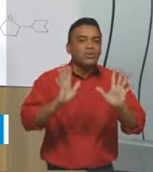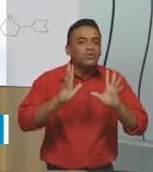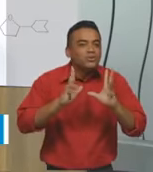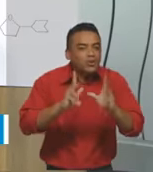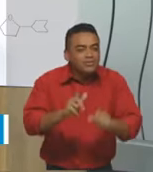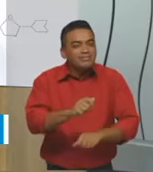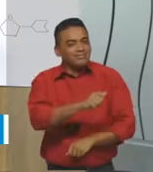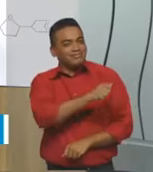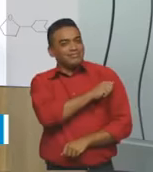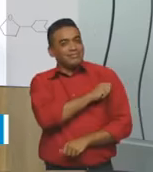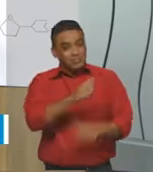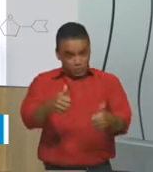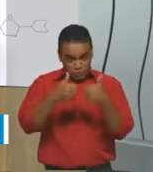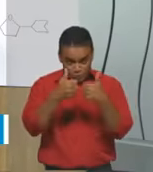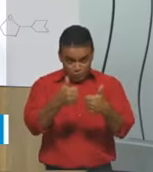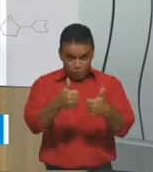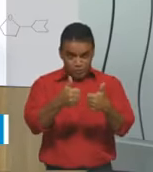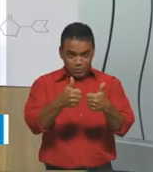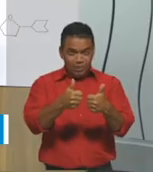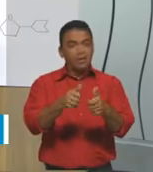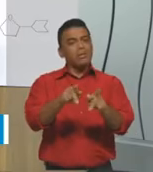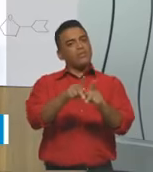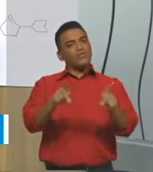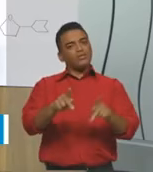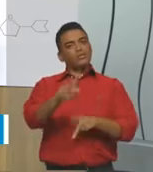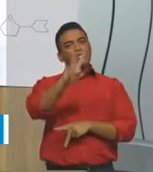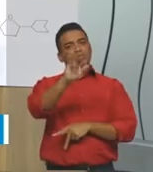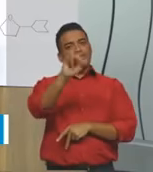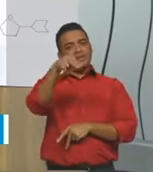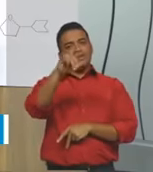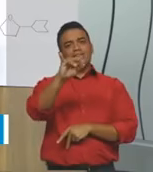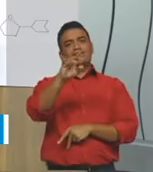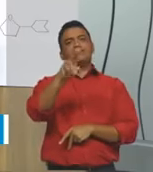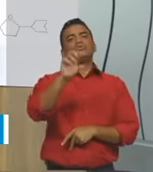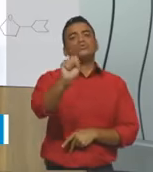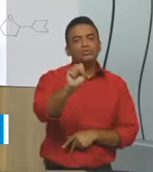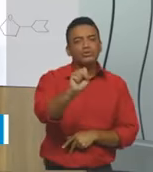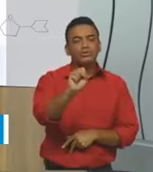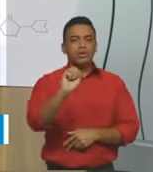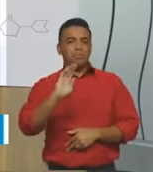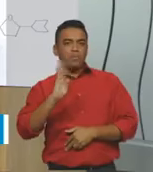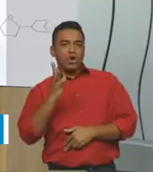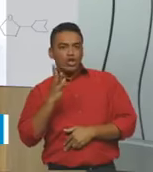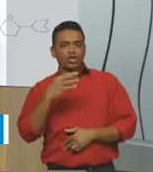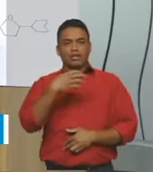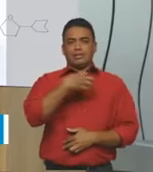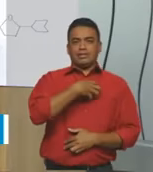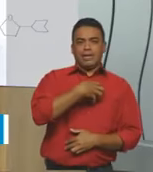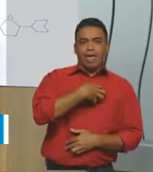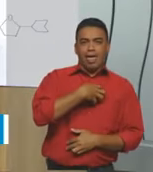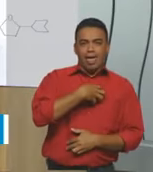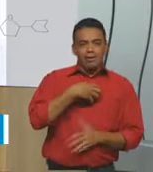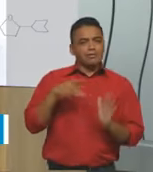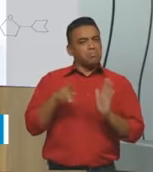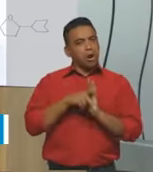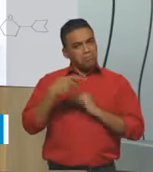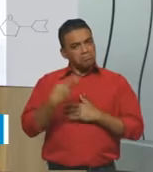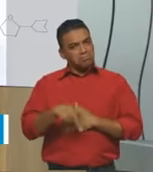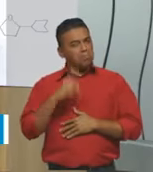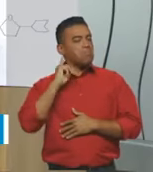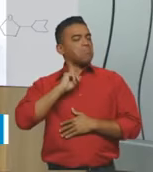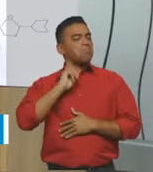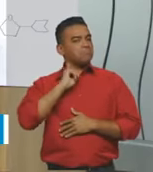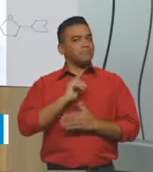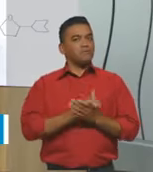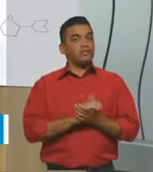Olá, estudante! Tudo bem com vocês? Eu sou o professor Vinícius, professor de Biologia e Ciências da Rede Estadual de Ensino, e estou